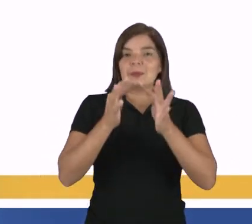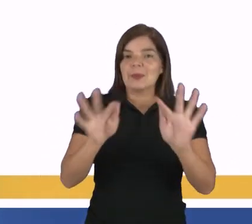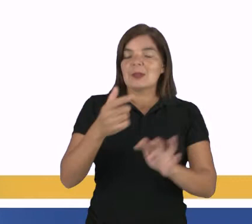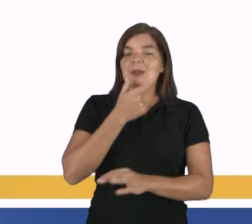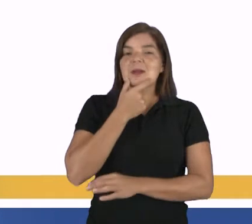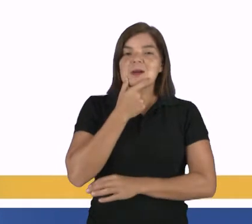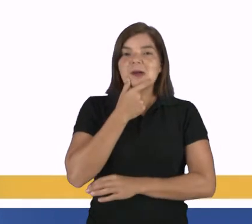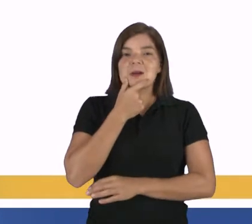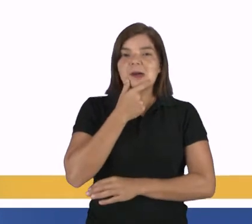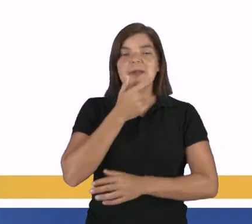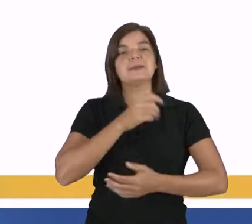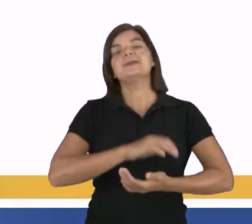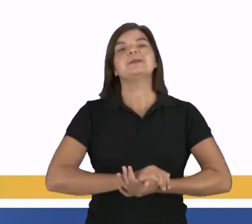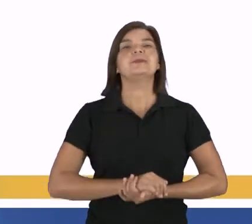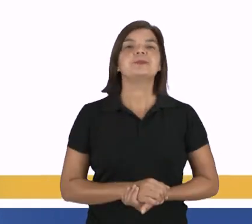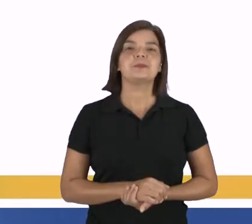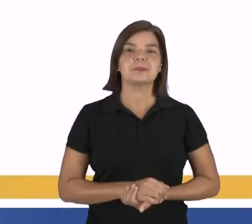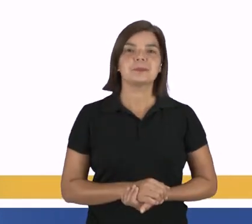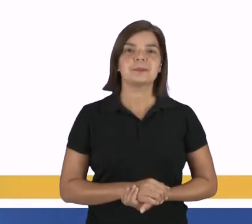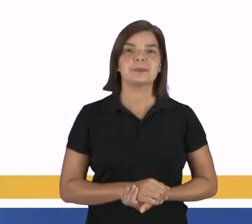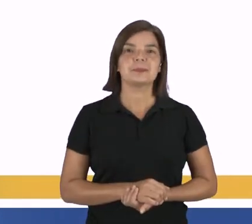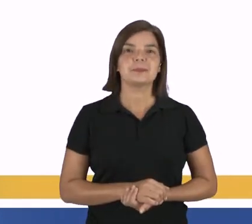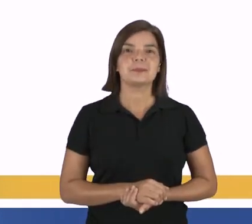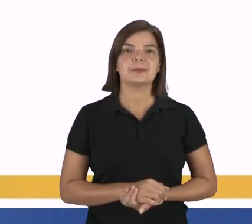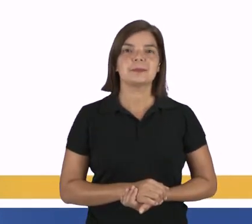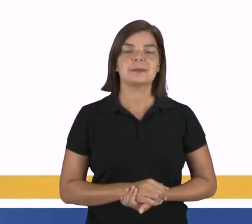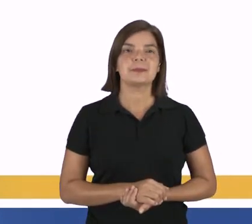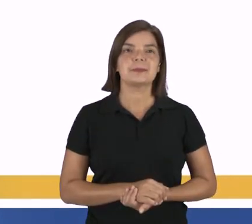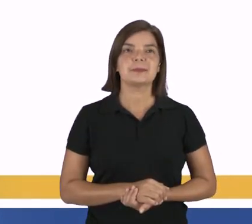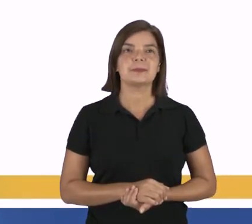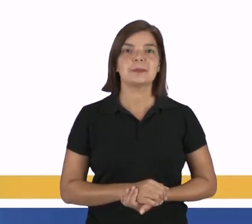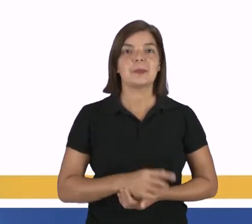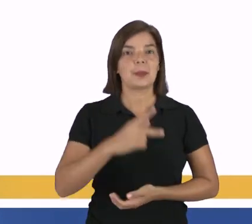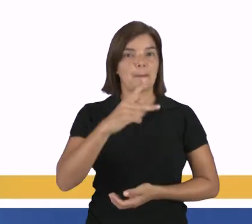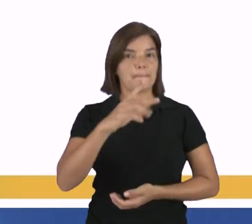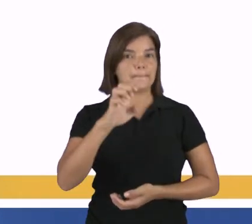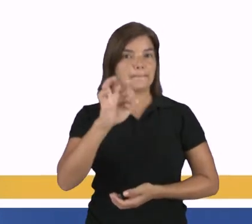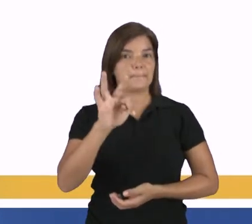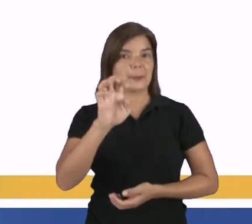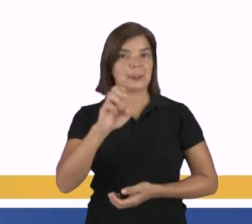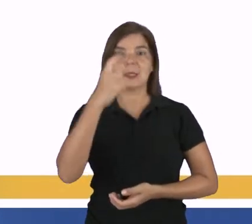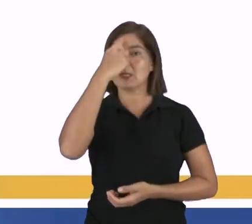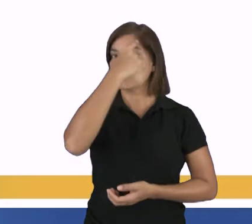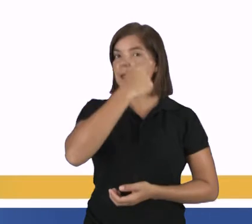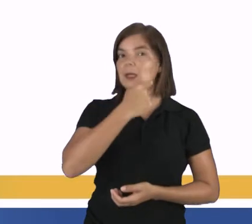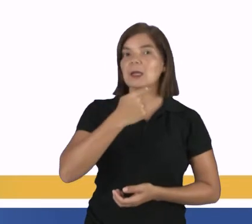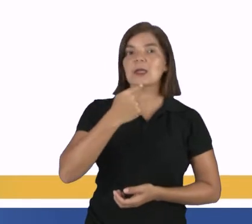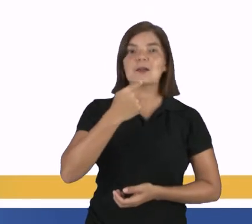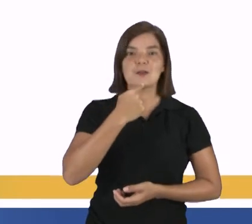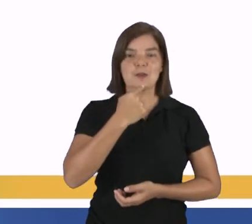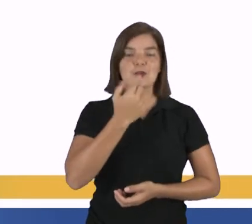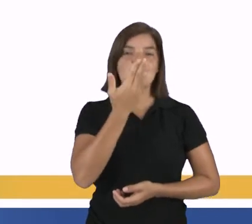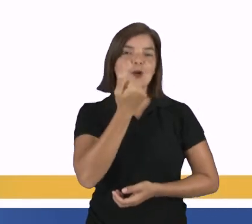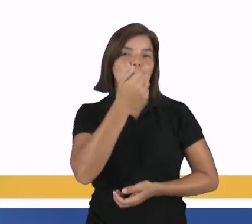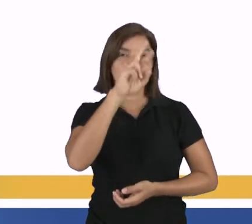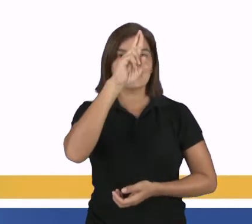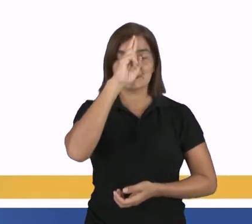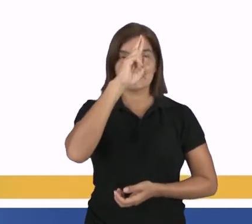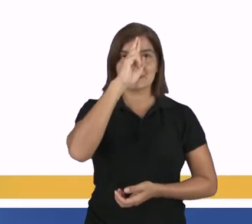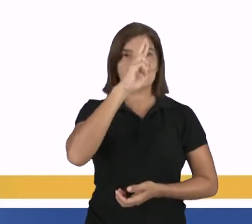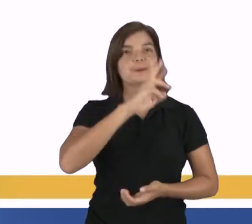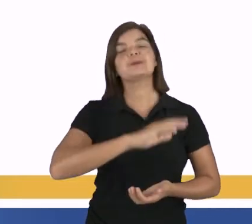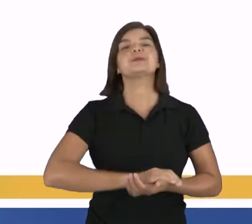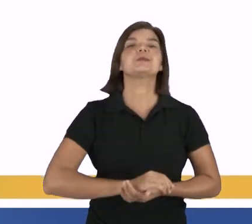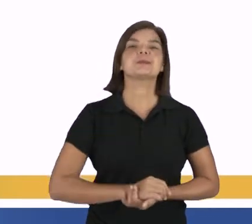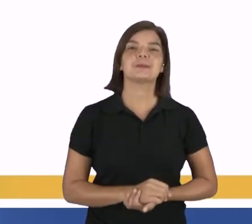her 2 hours to get to work. Peter levou meia hora para almoçar. It took Peter half